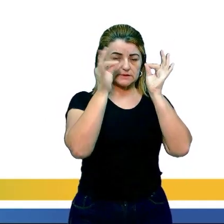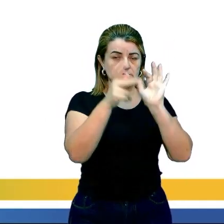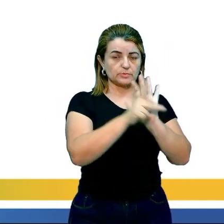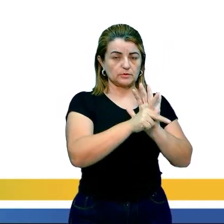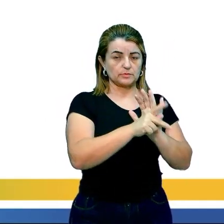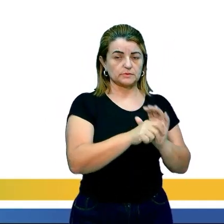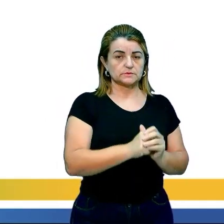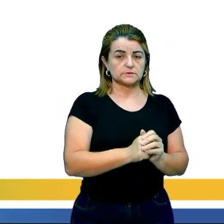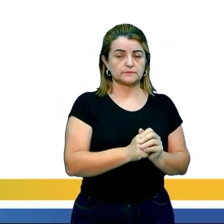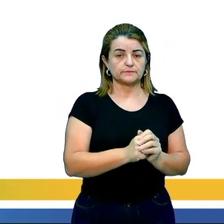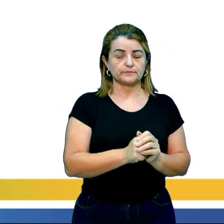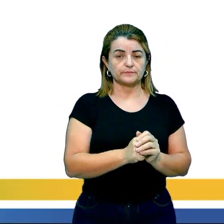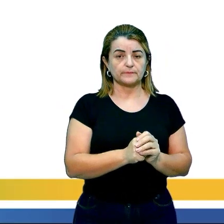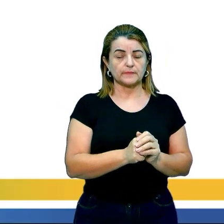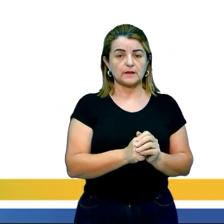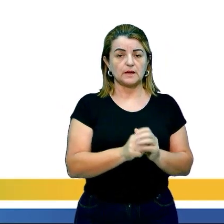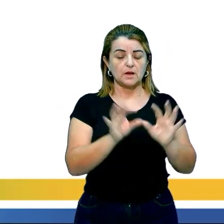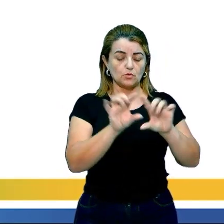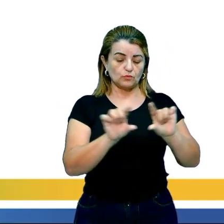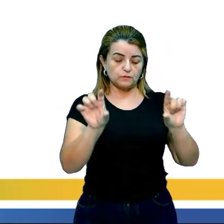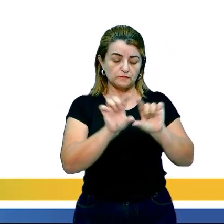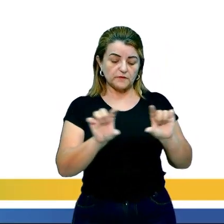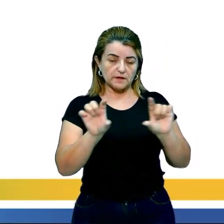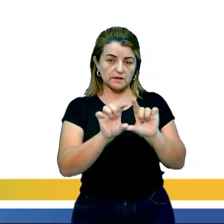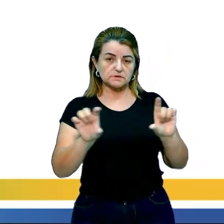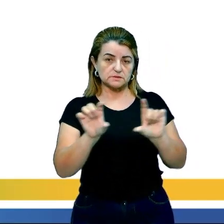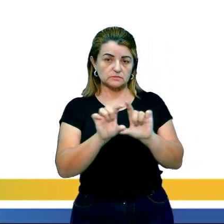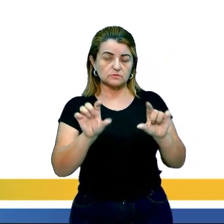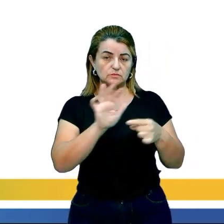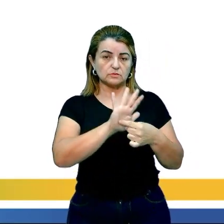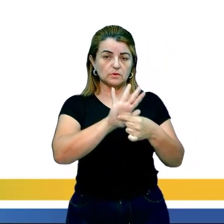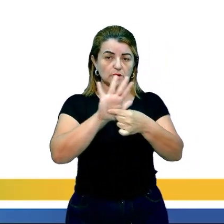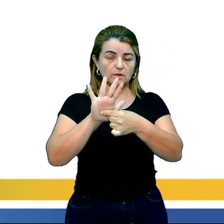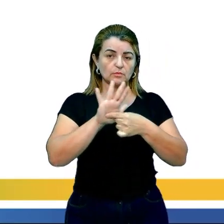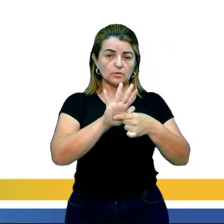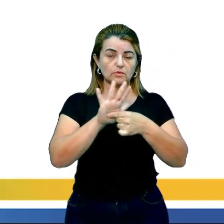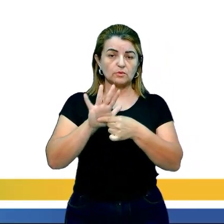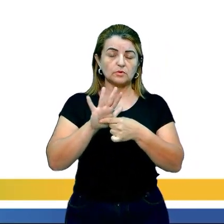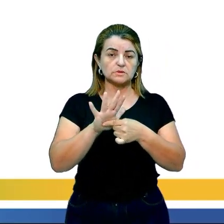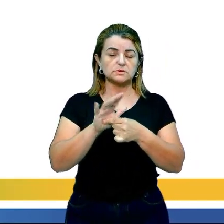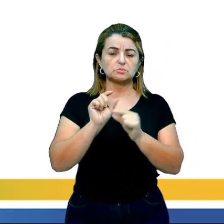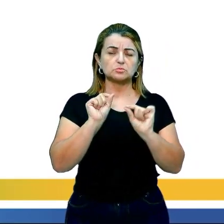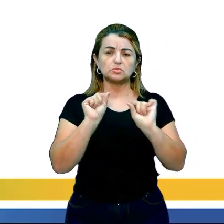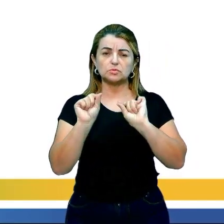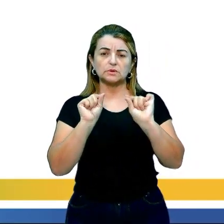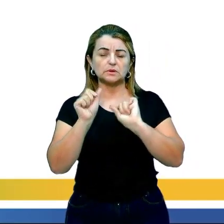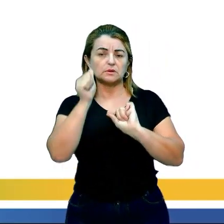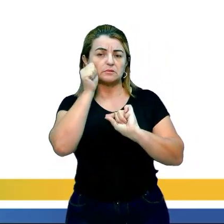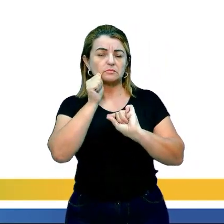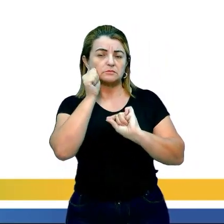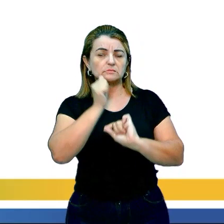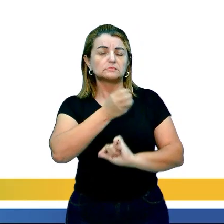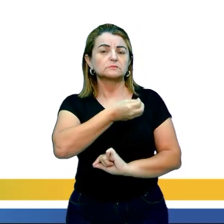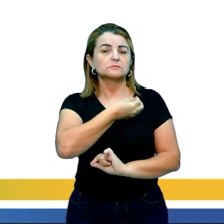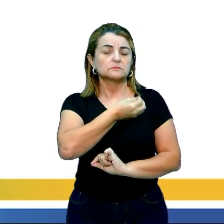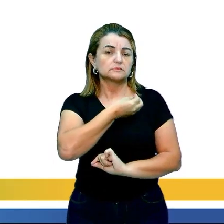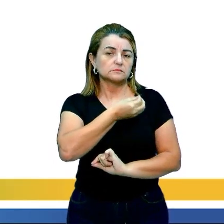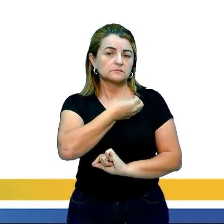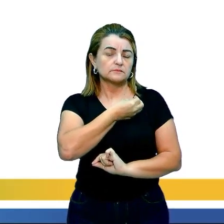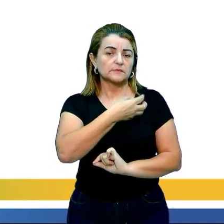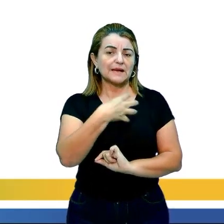os versos da composição remete a condição das mulheres na Grécia antiga